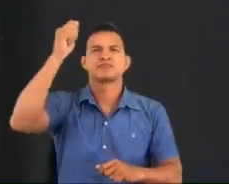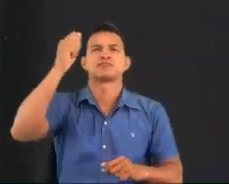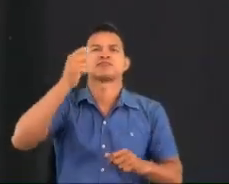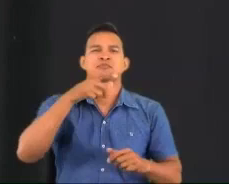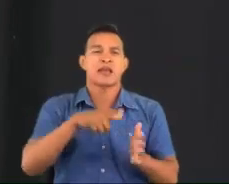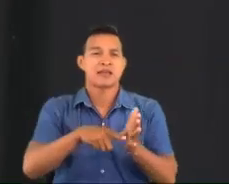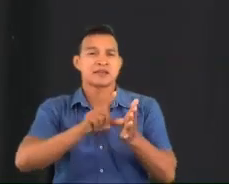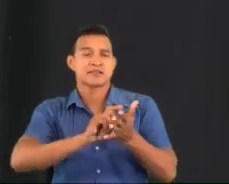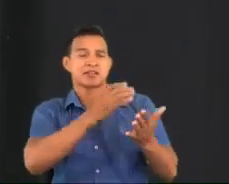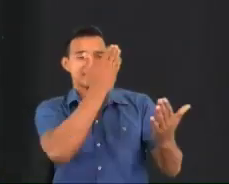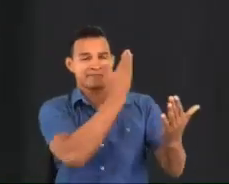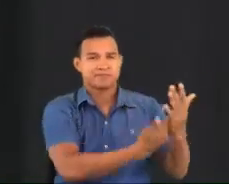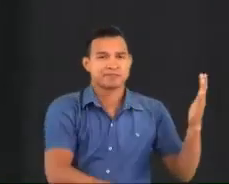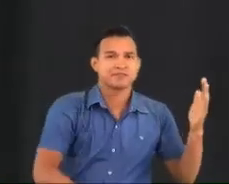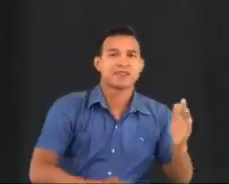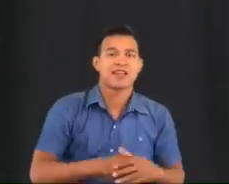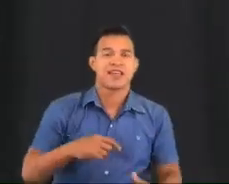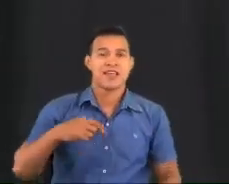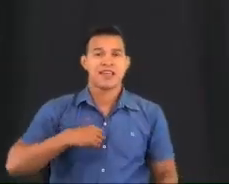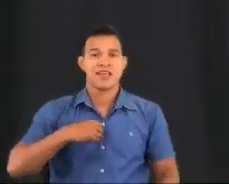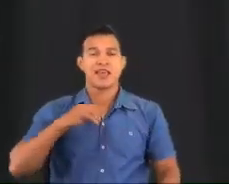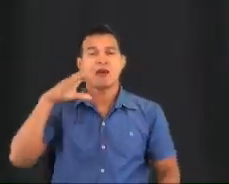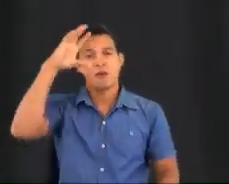perdendo, aprendi a subir,